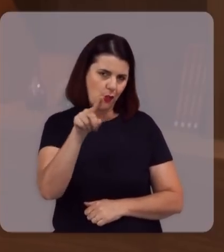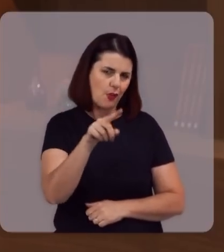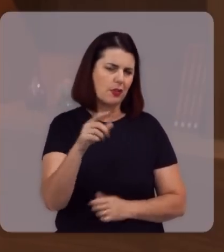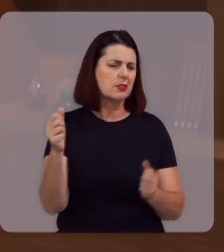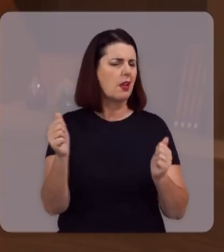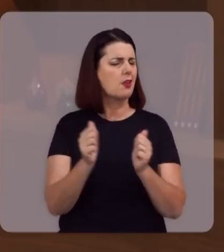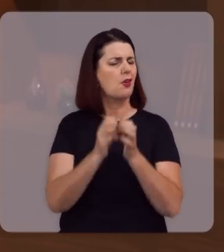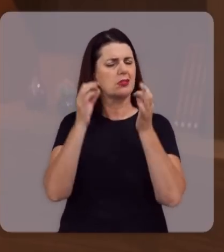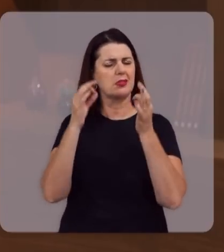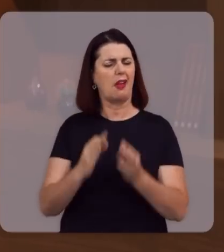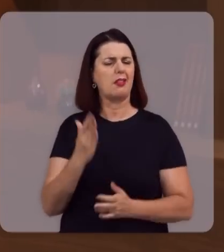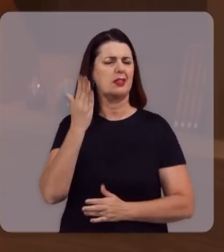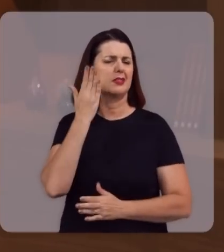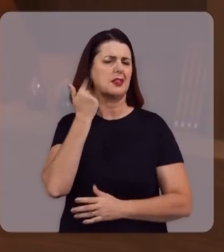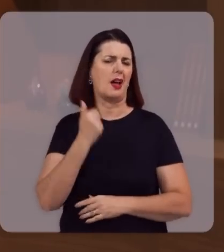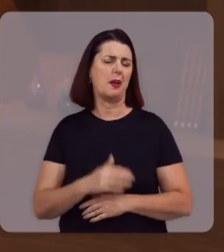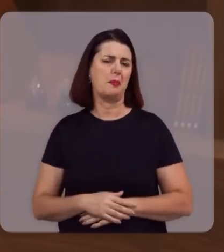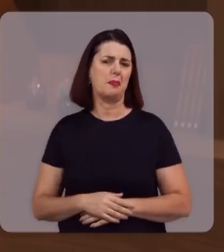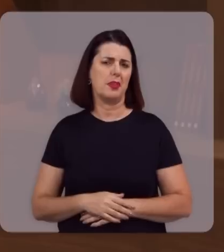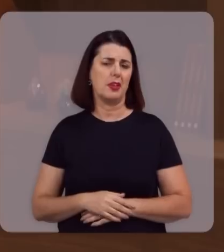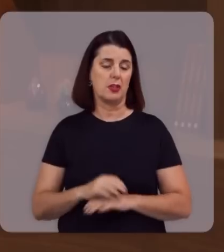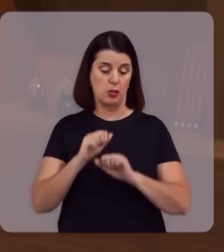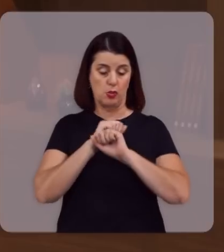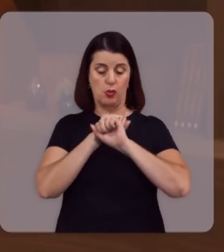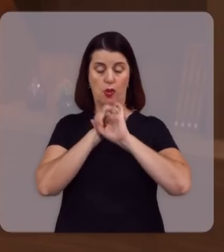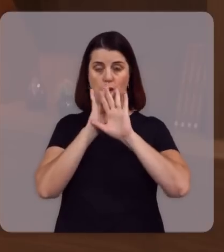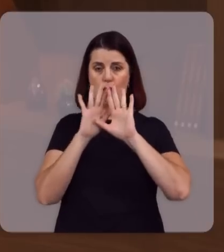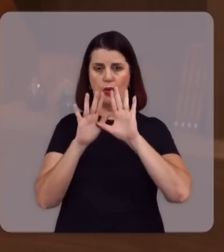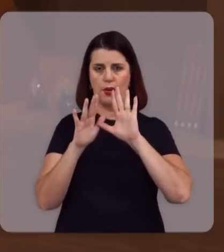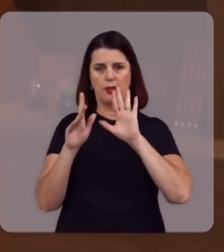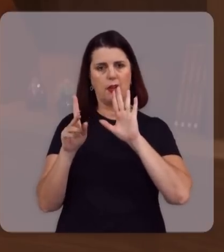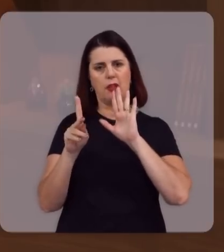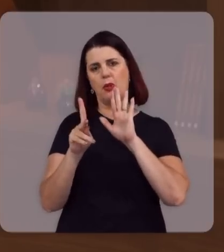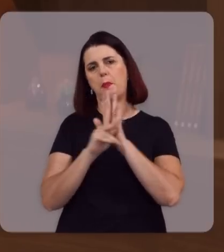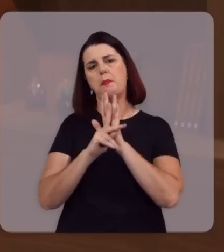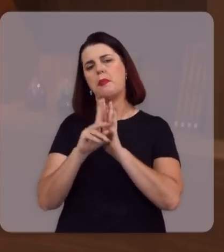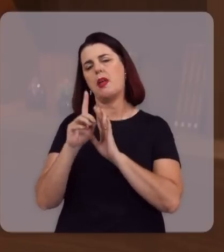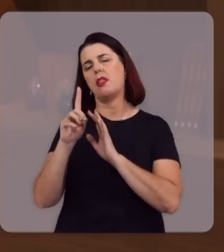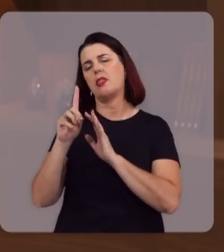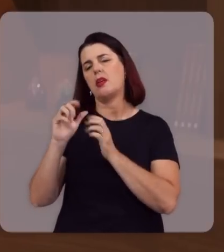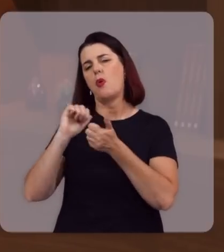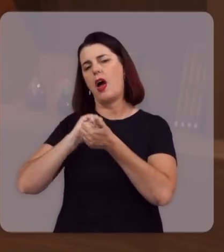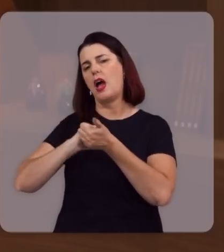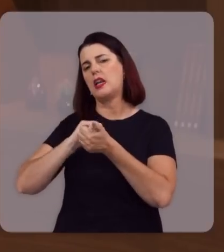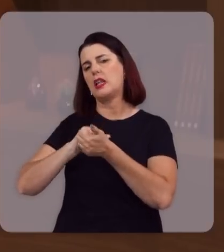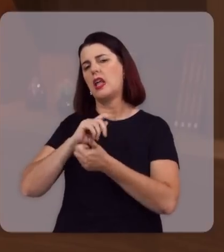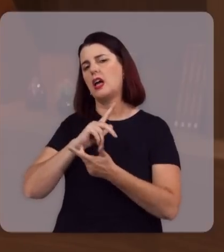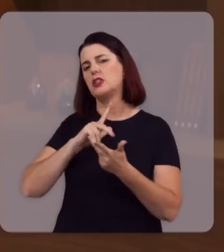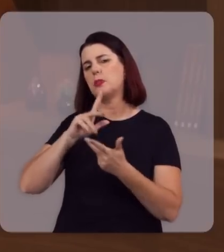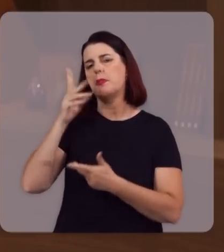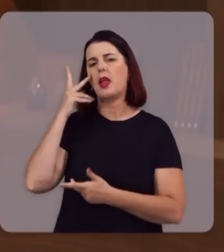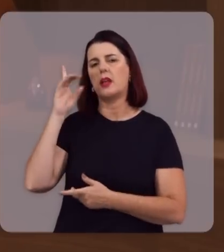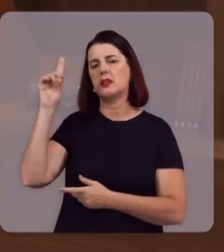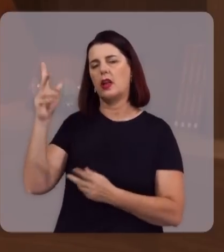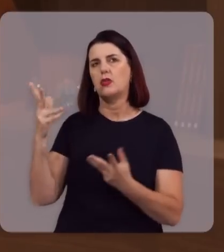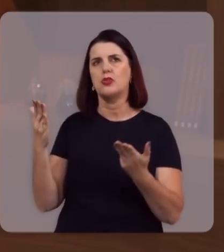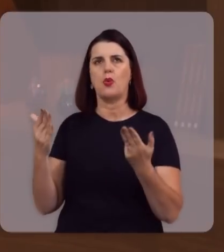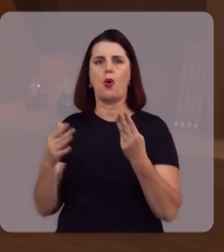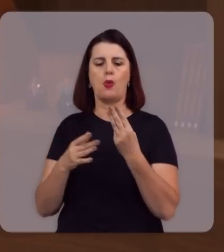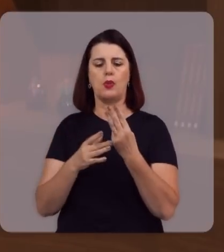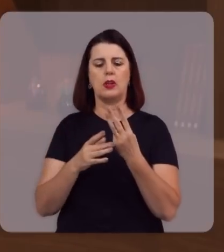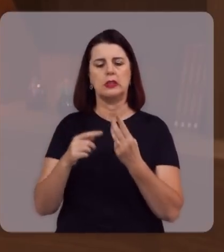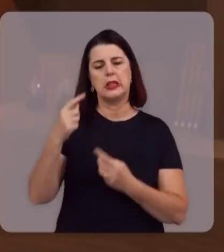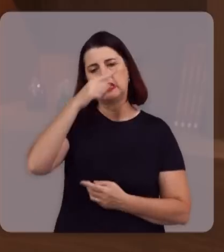com certeza, deve saber que glória não é um atributo de Deus, como é, por exemplo, a